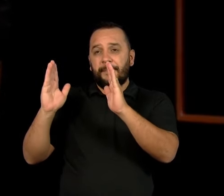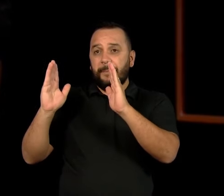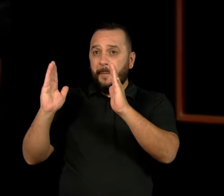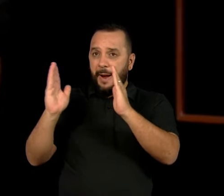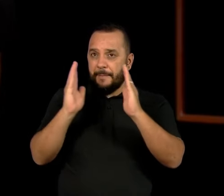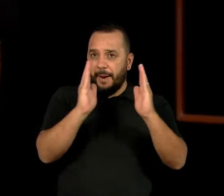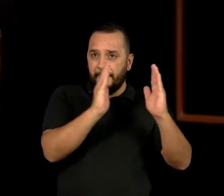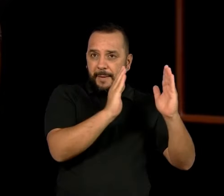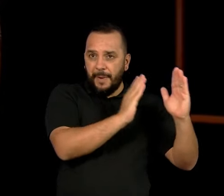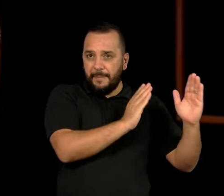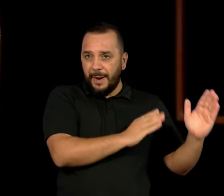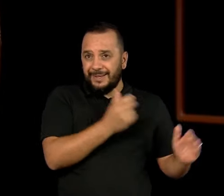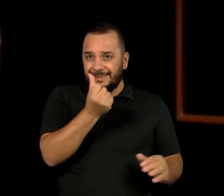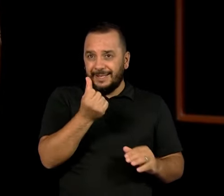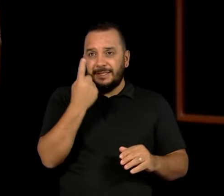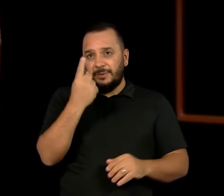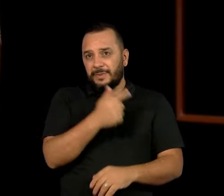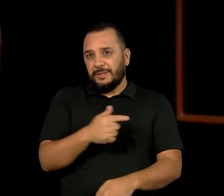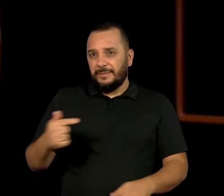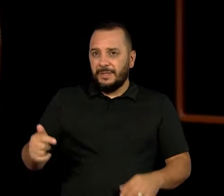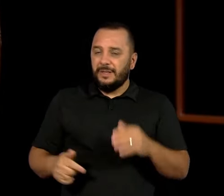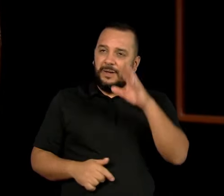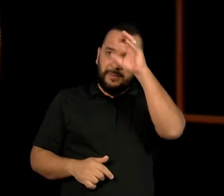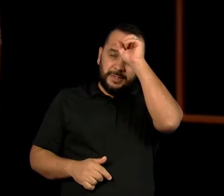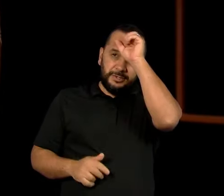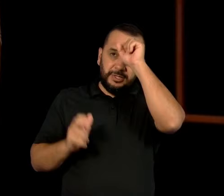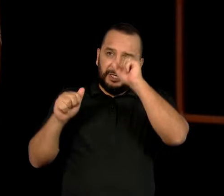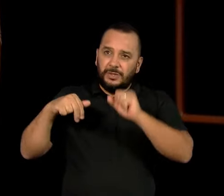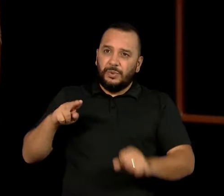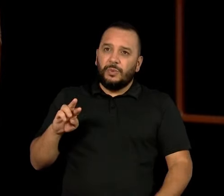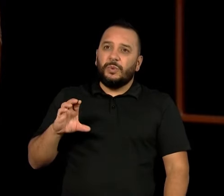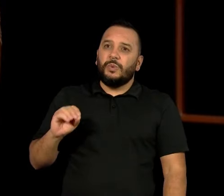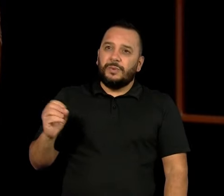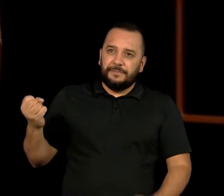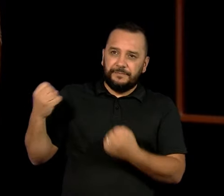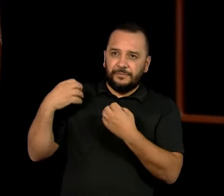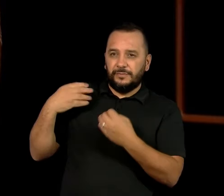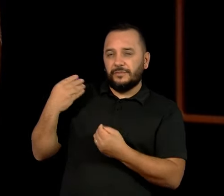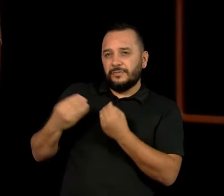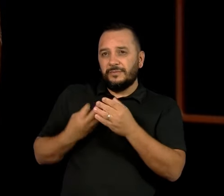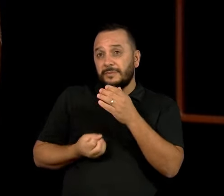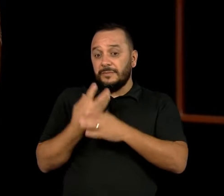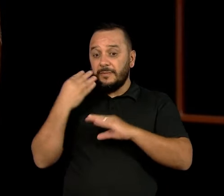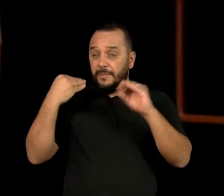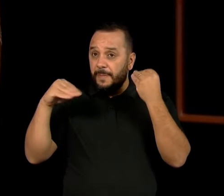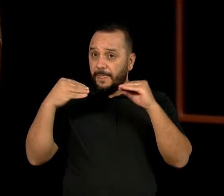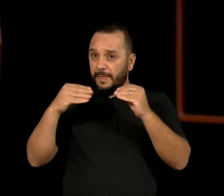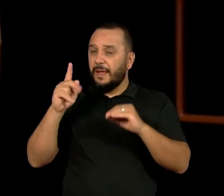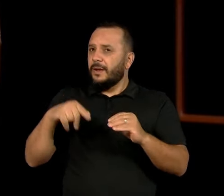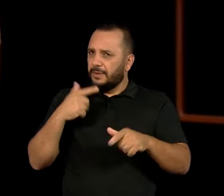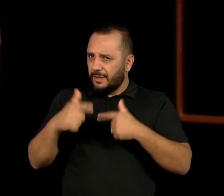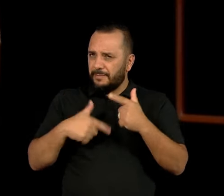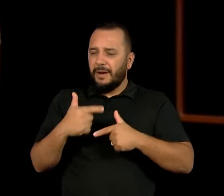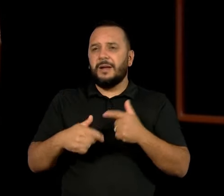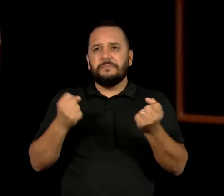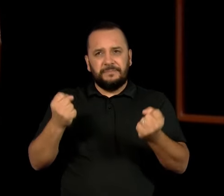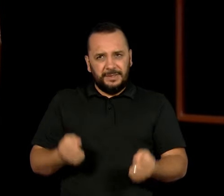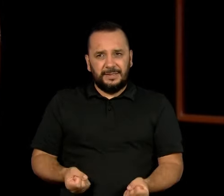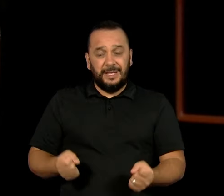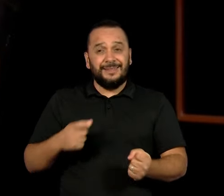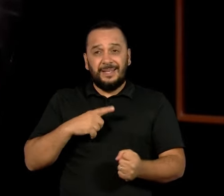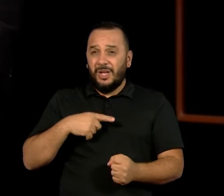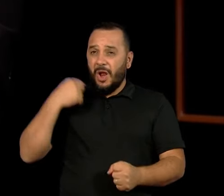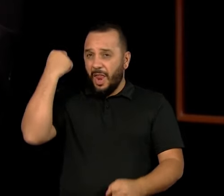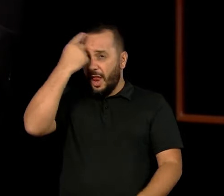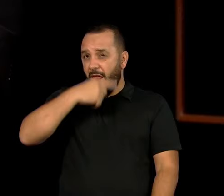Antônio Calmon, essa mecânica, né, de como criar uma novela, e realmente é um trabalho muito grande, é um trabalho de muitas